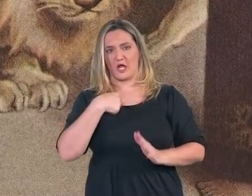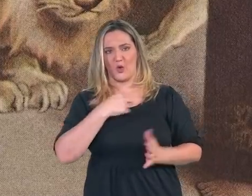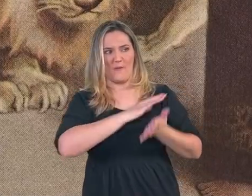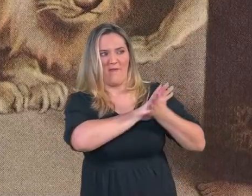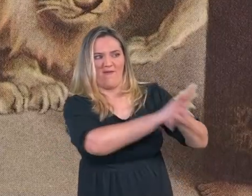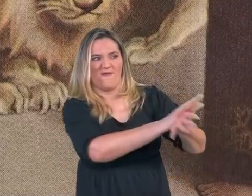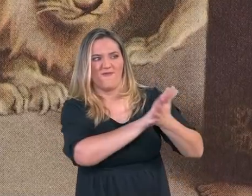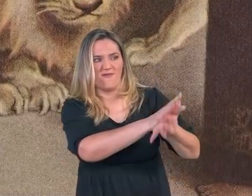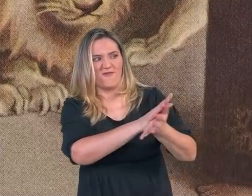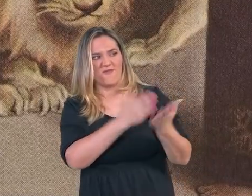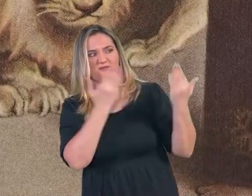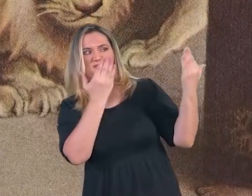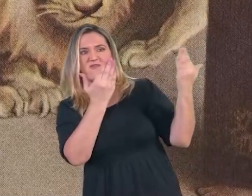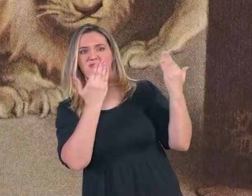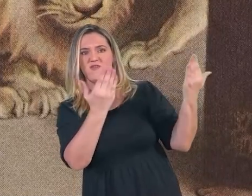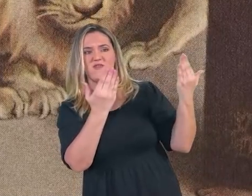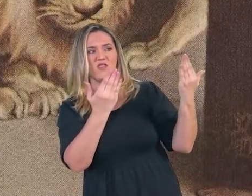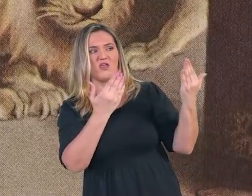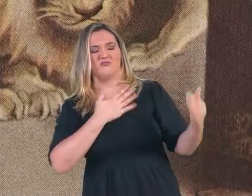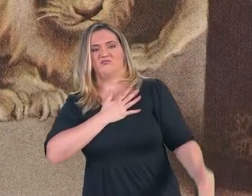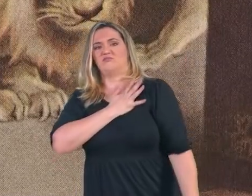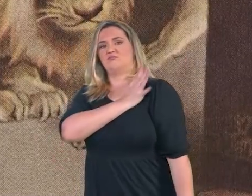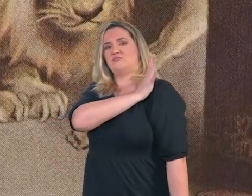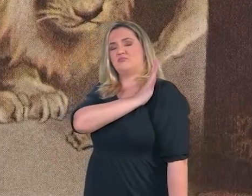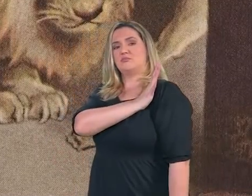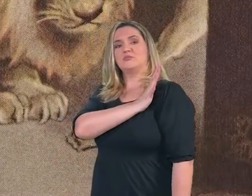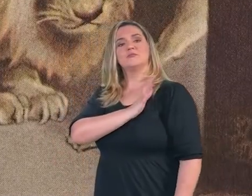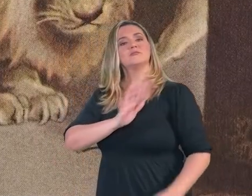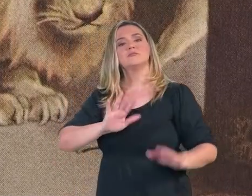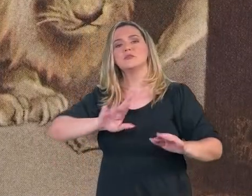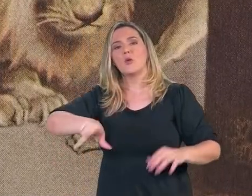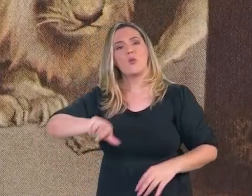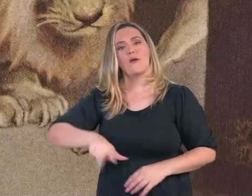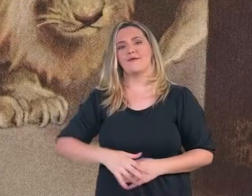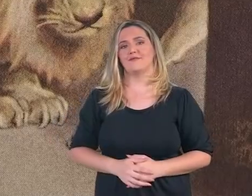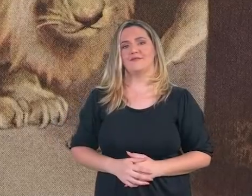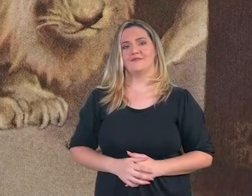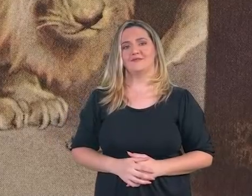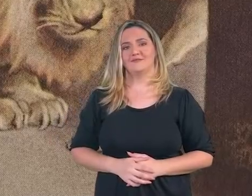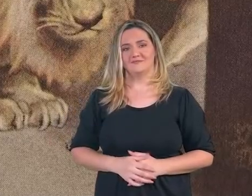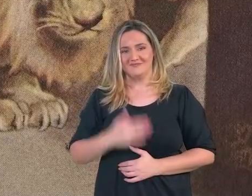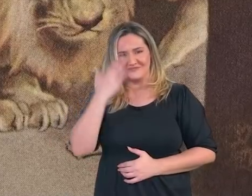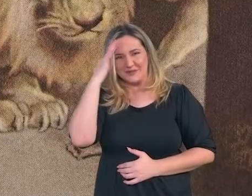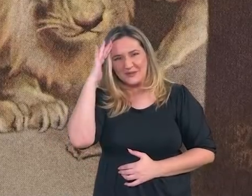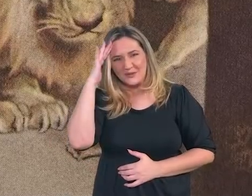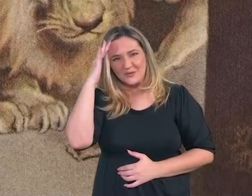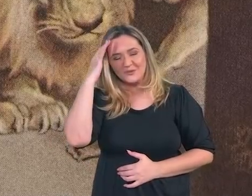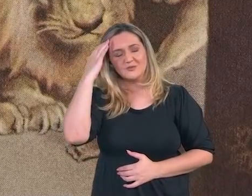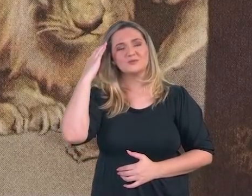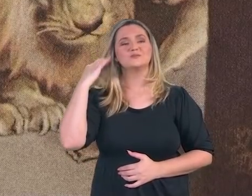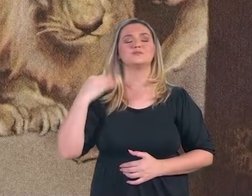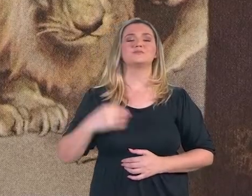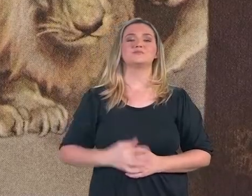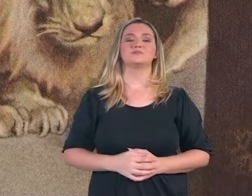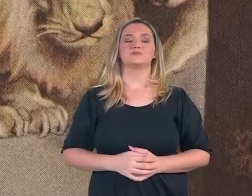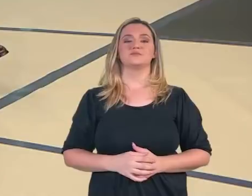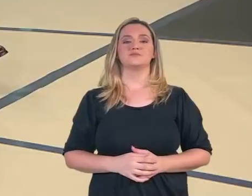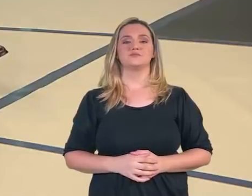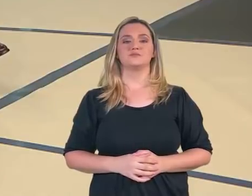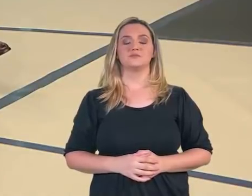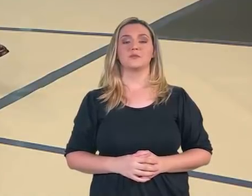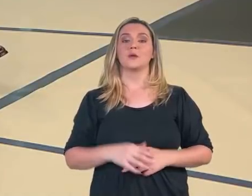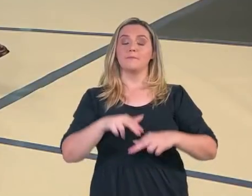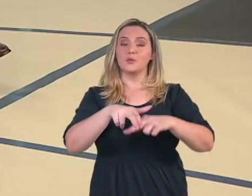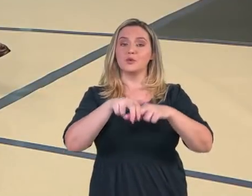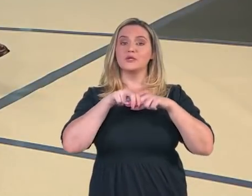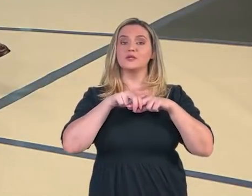desconfiança, preconceito ou antipatia por tudo e por todos que estivessem fora do seu círculo social e religioso. É